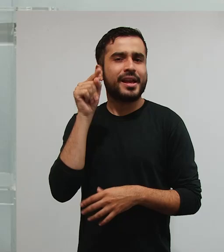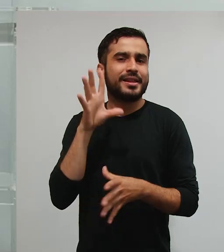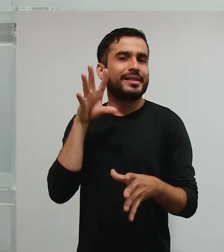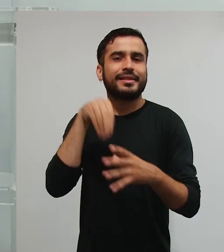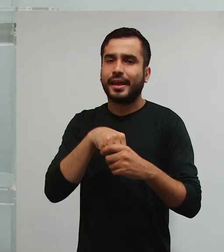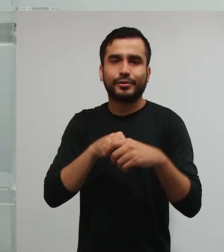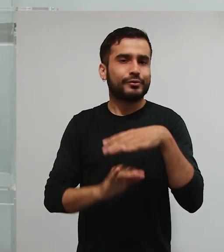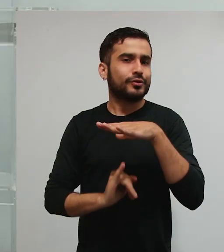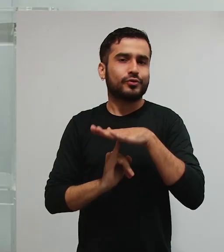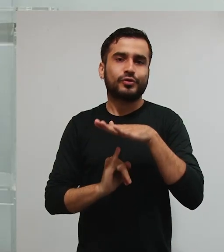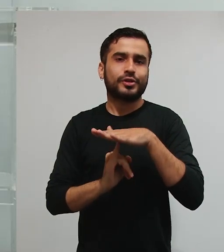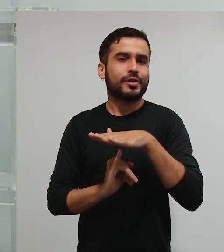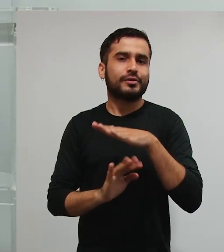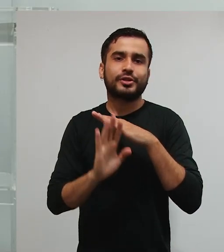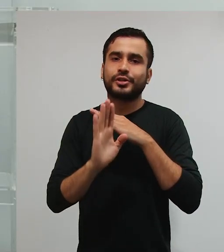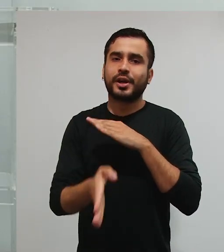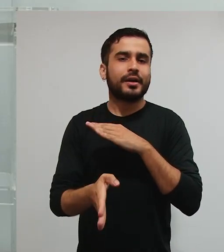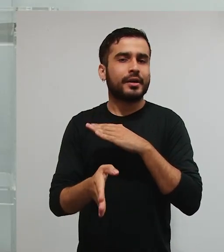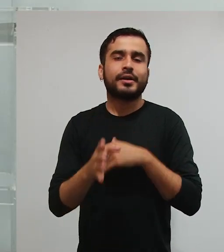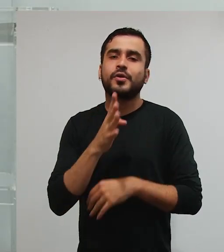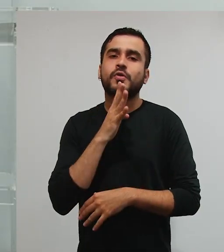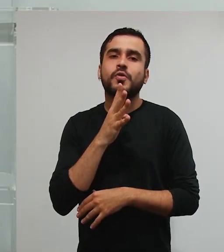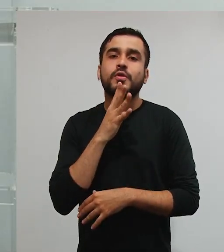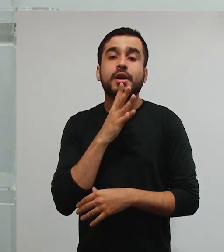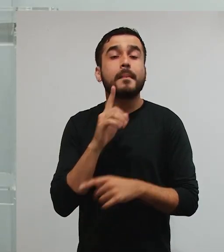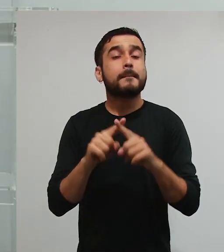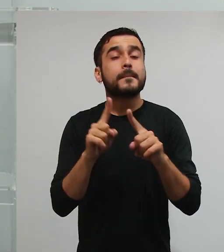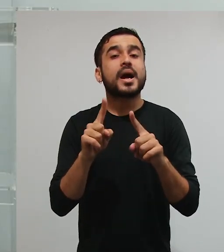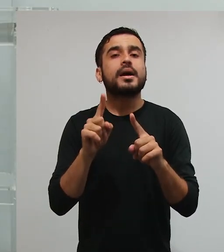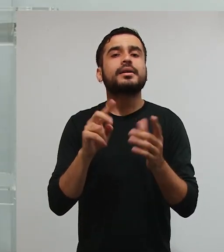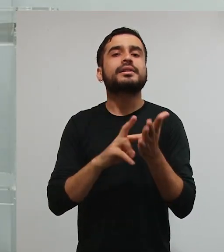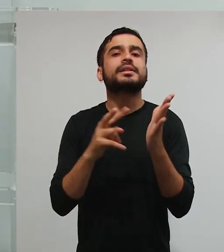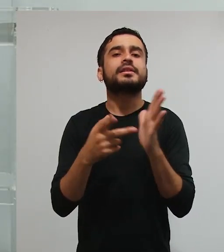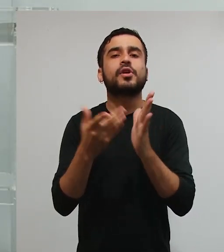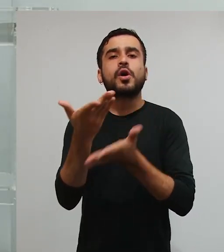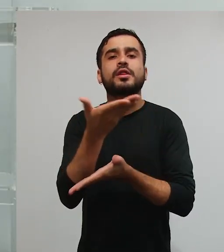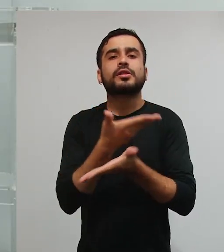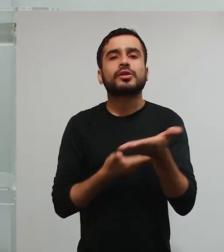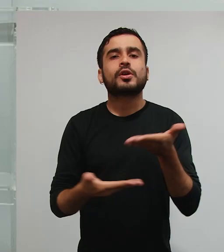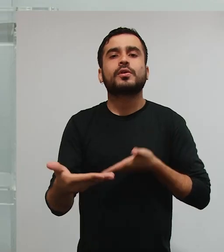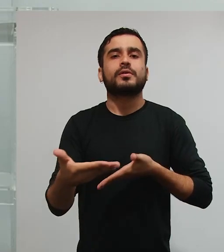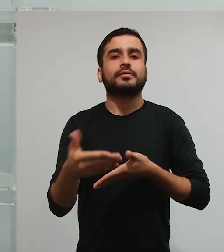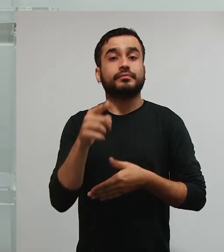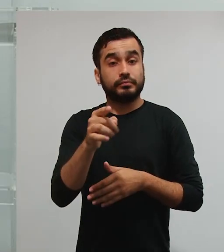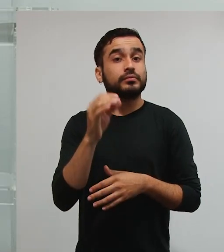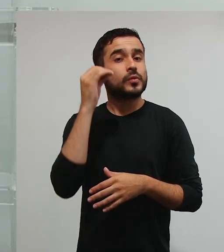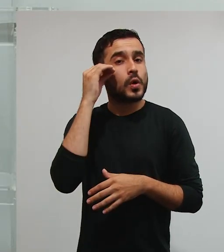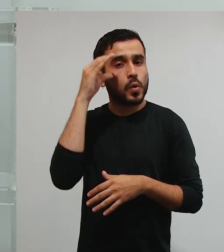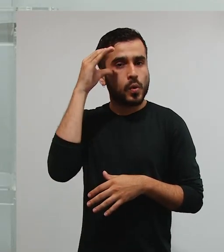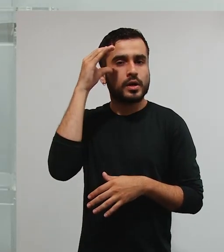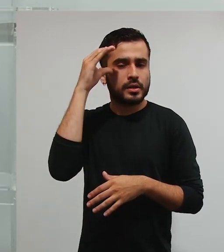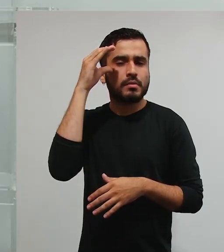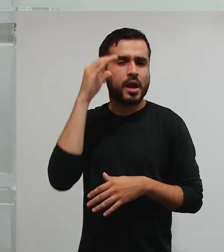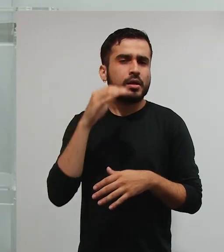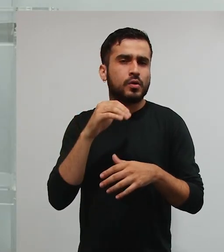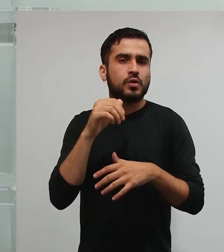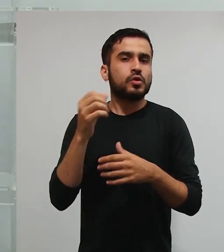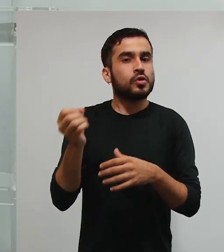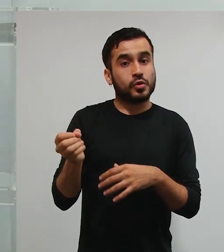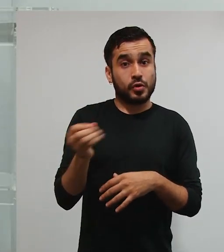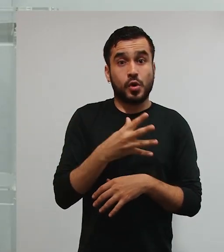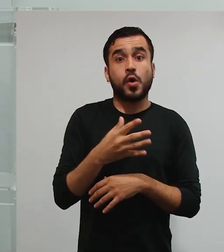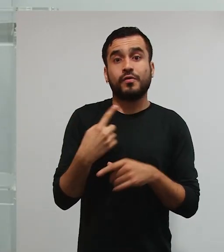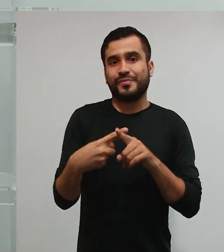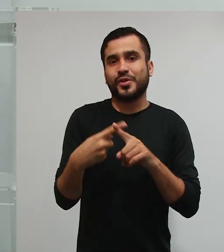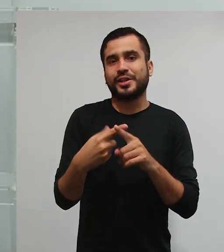elas conhecem a instituição. Na verdade, é uma troca. Vocês com um conhecimento talvez um pouquinho mais atualizado, porque